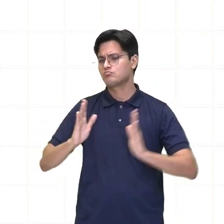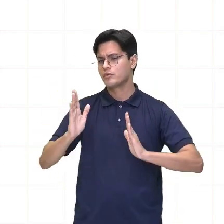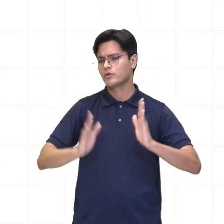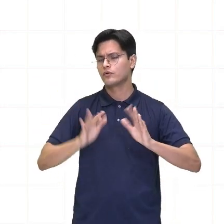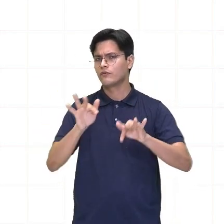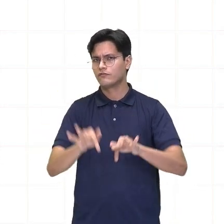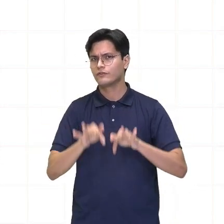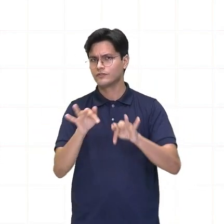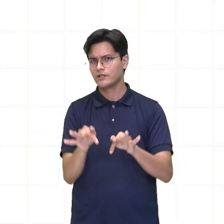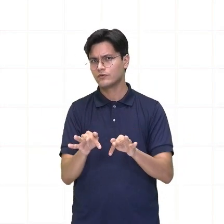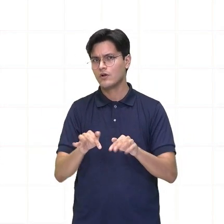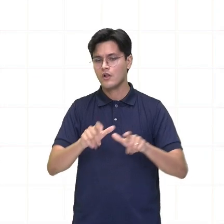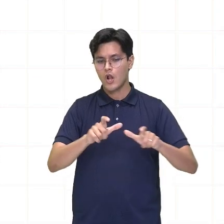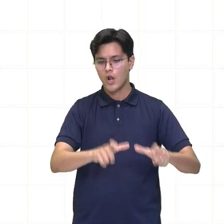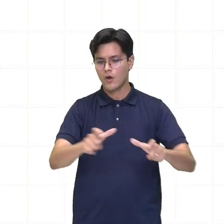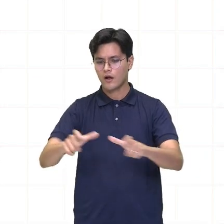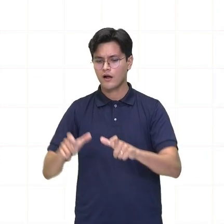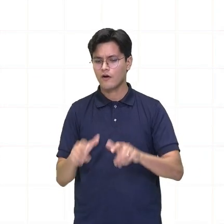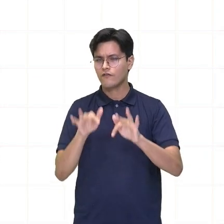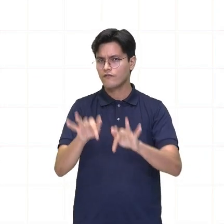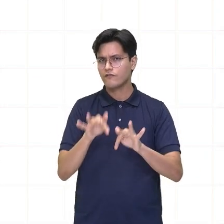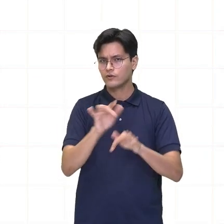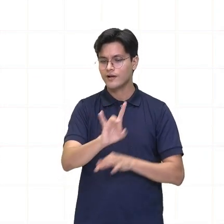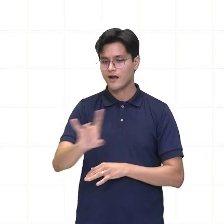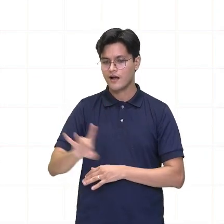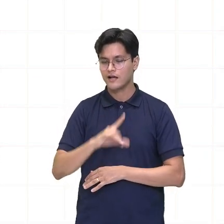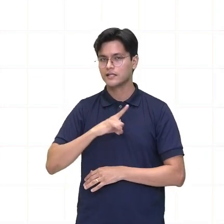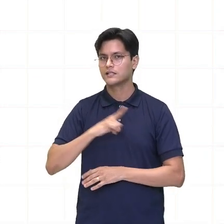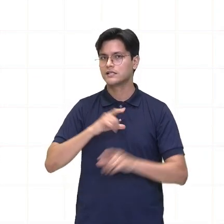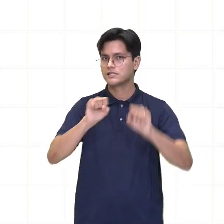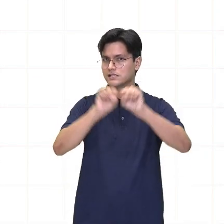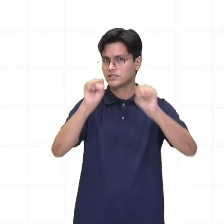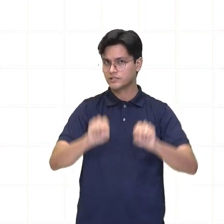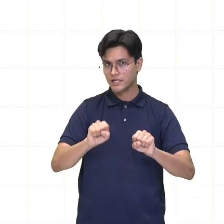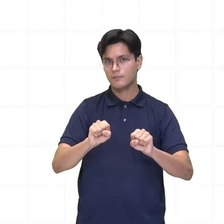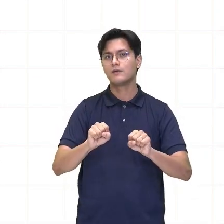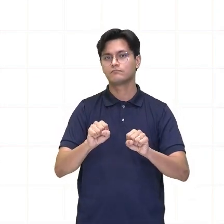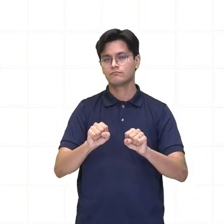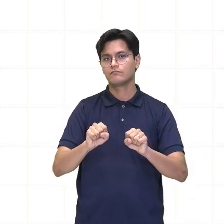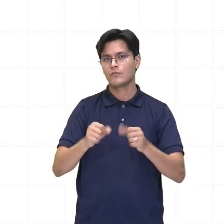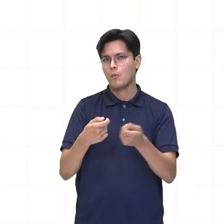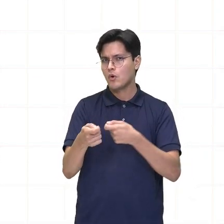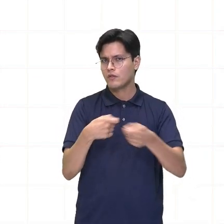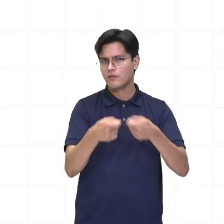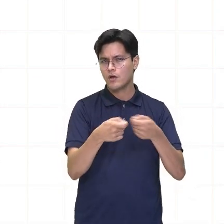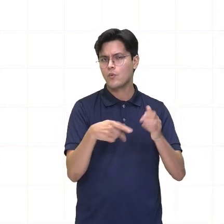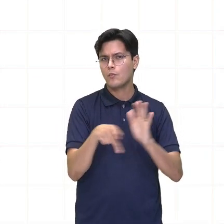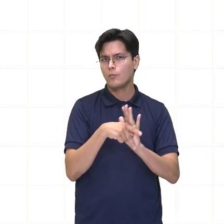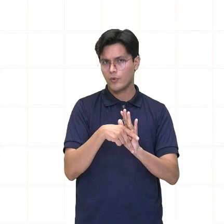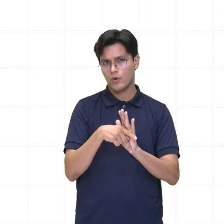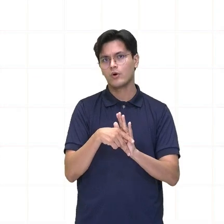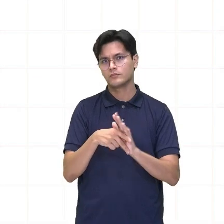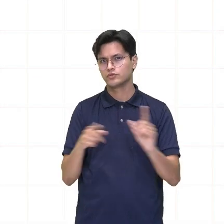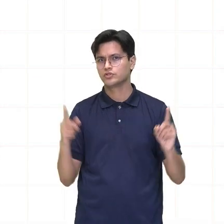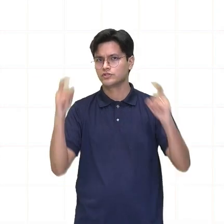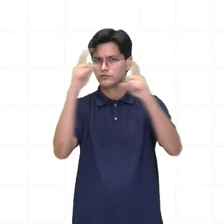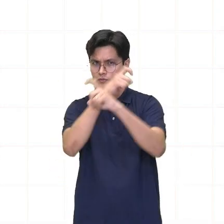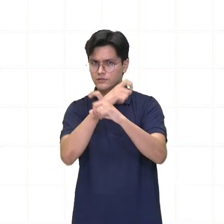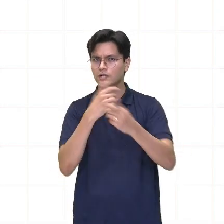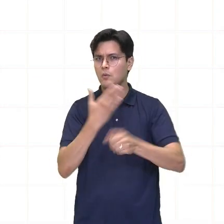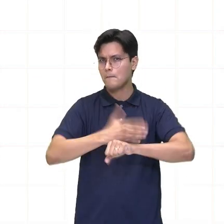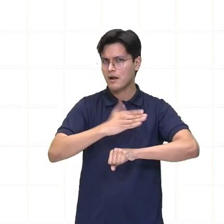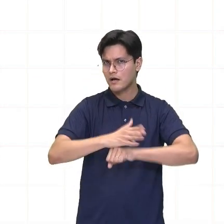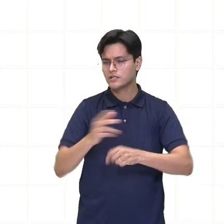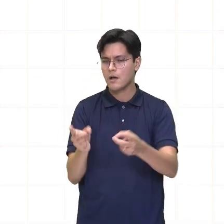sistema monetário, dificultando as práticas cambiais. É nesse momento que surgem os banqueiros.